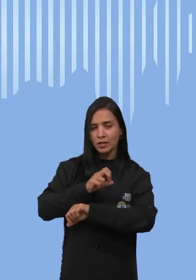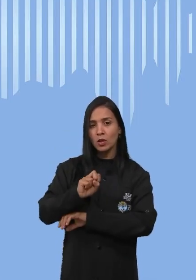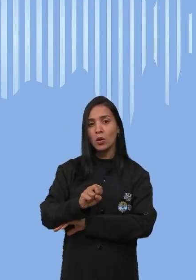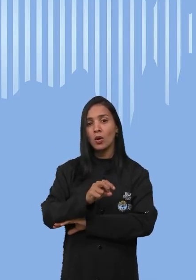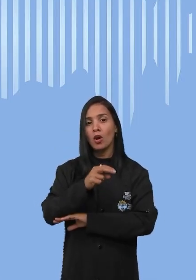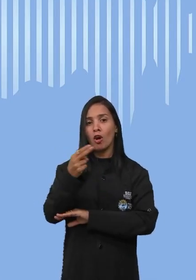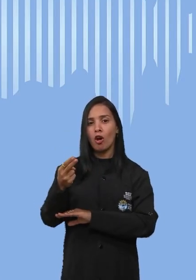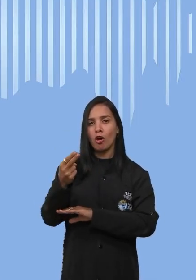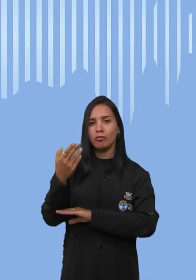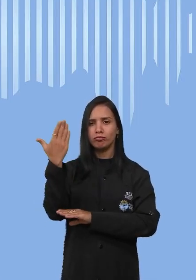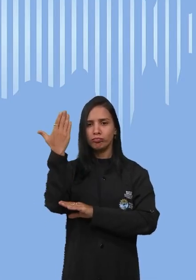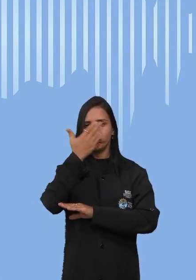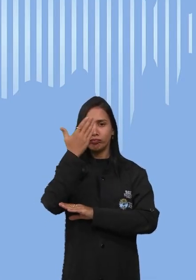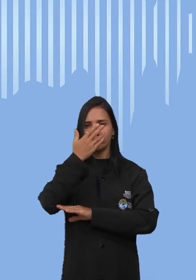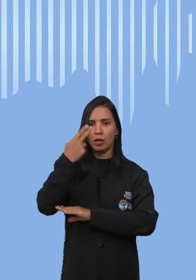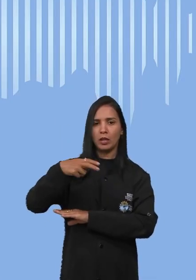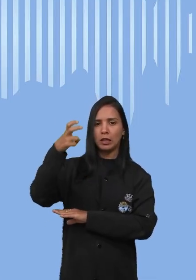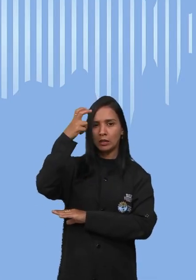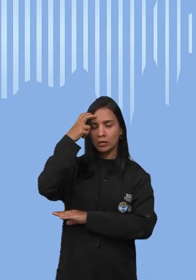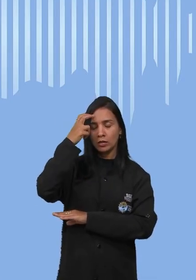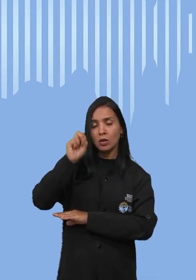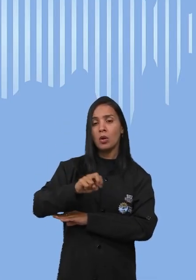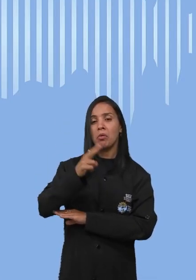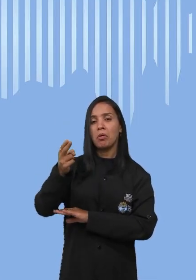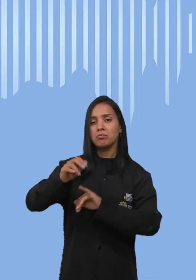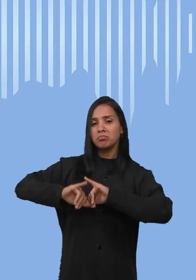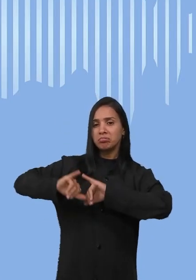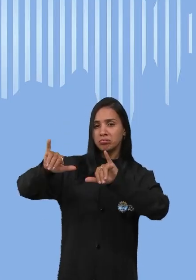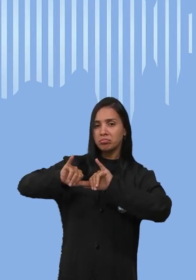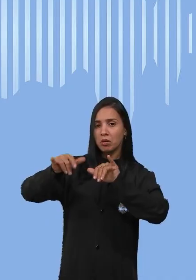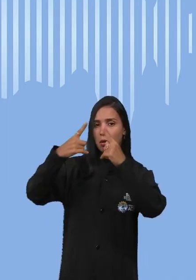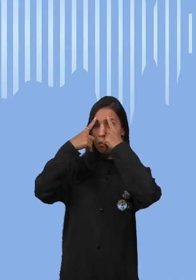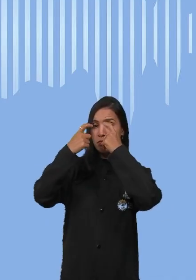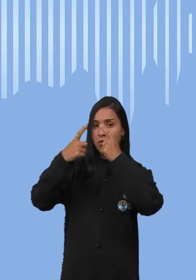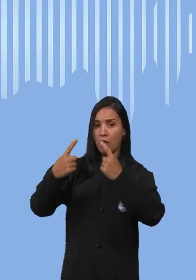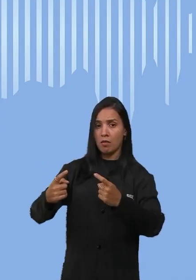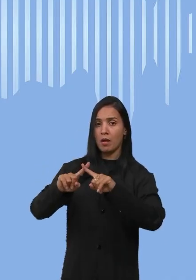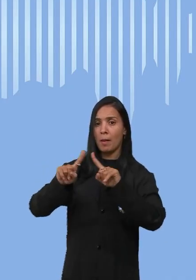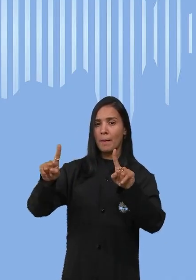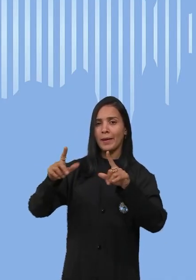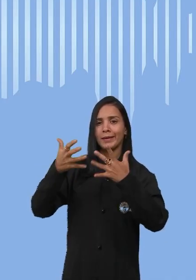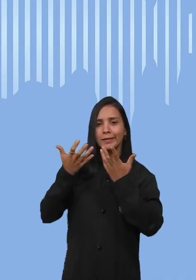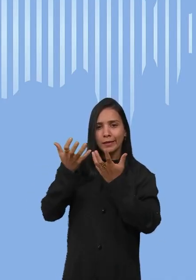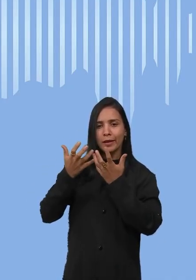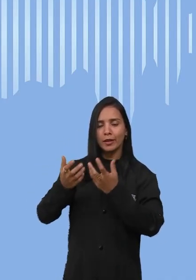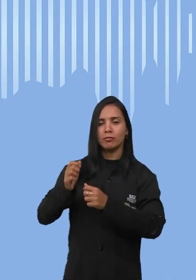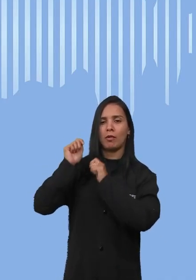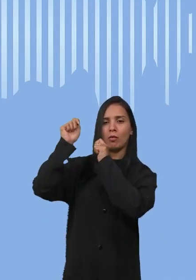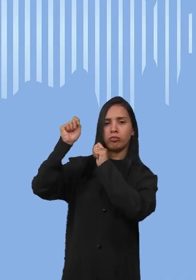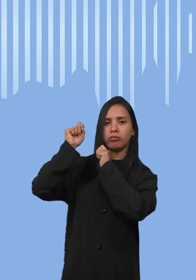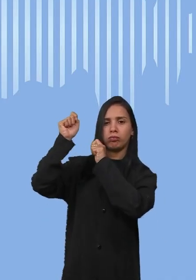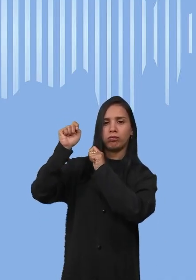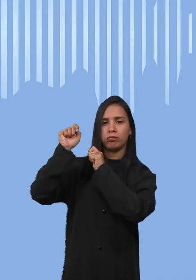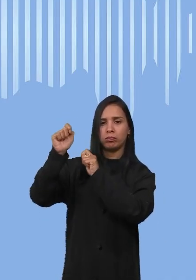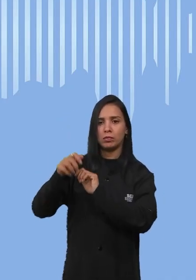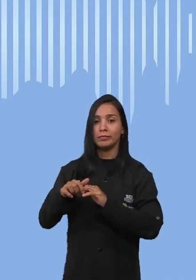cultural. E letra E, propagar a violência como forma de protesto. Qual